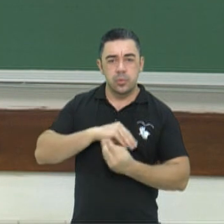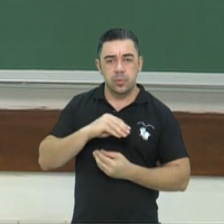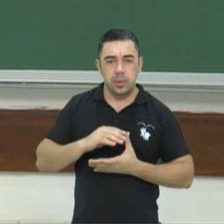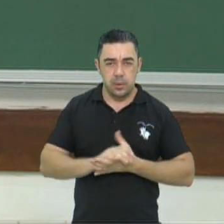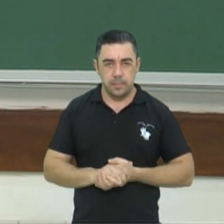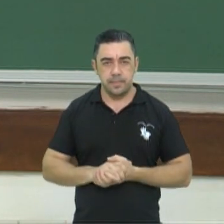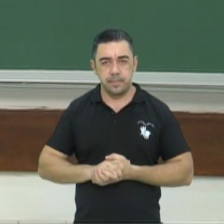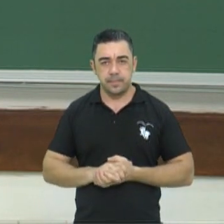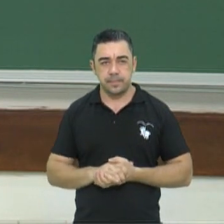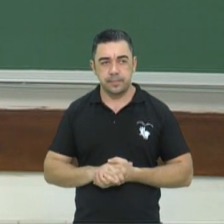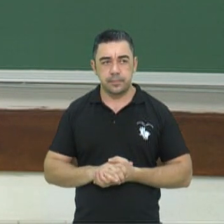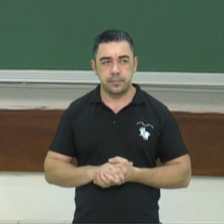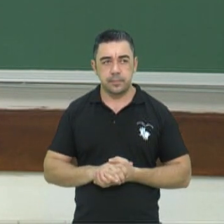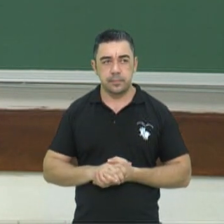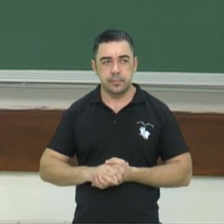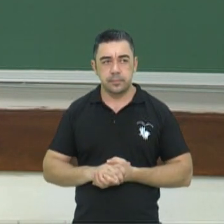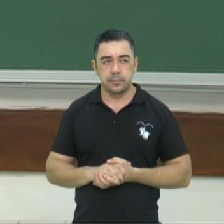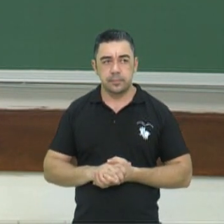instrumentos?